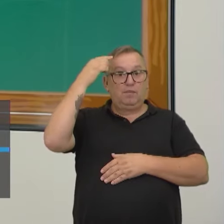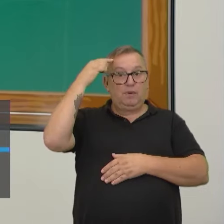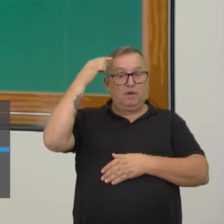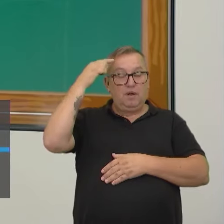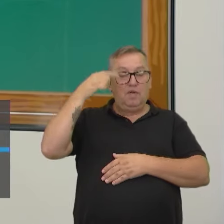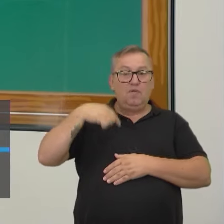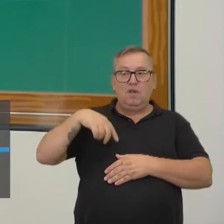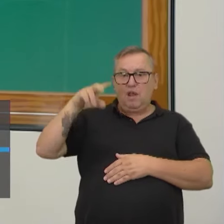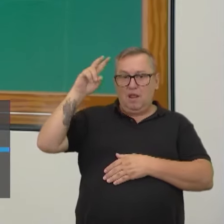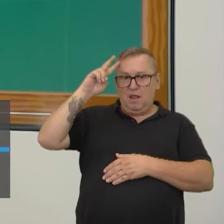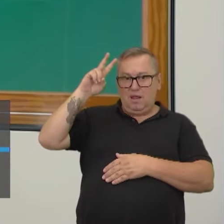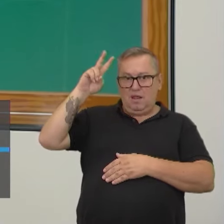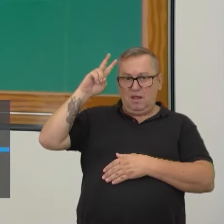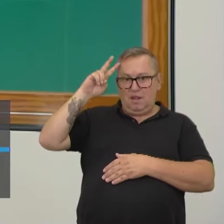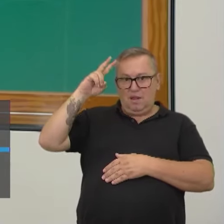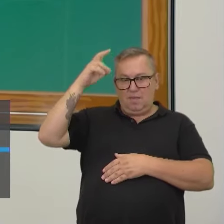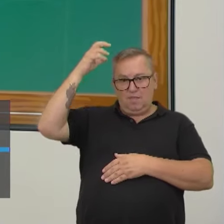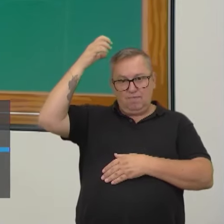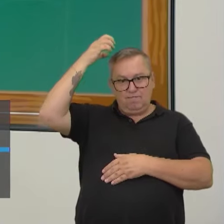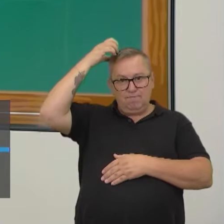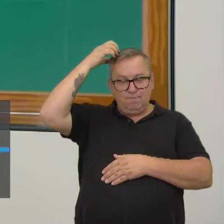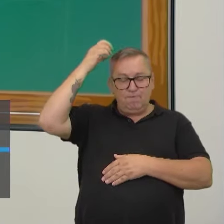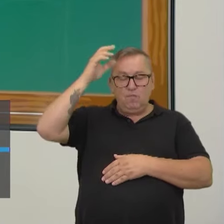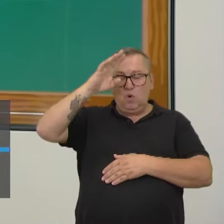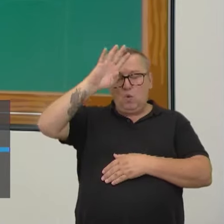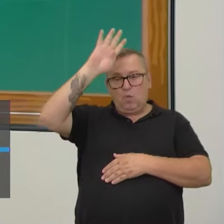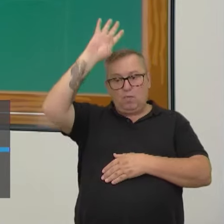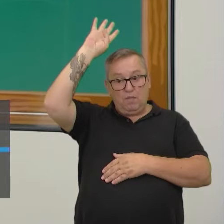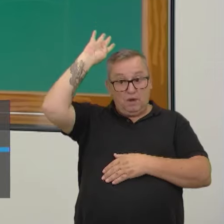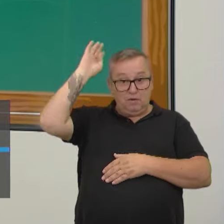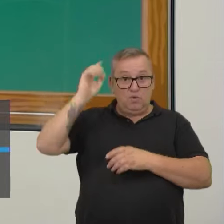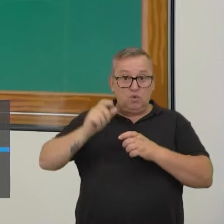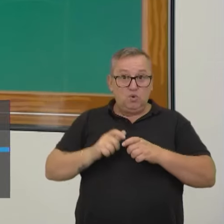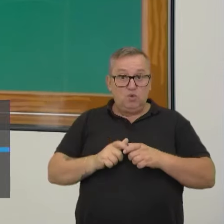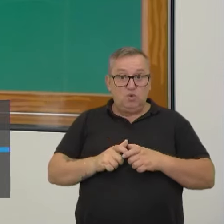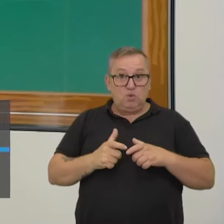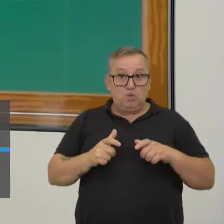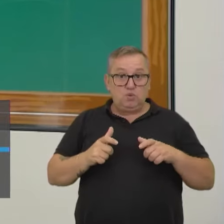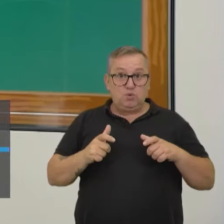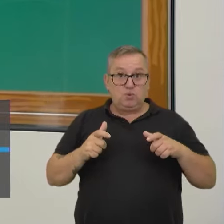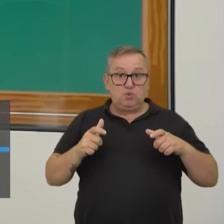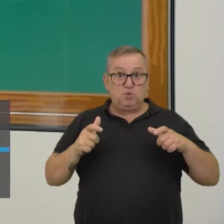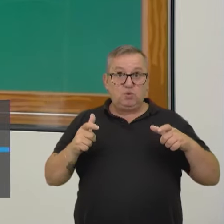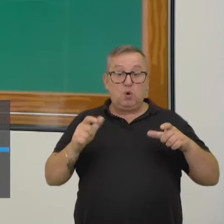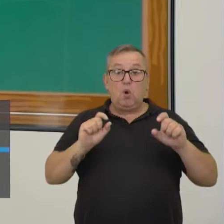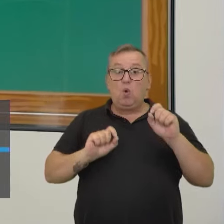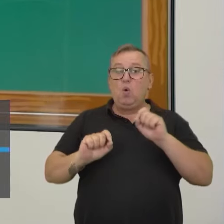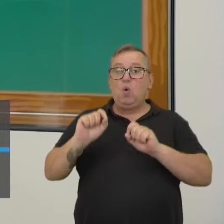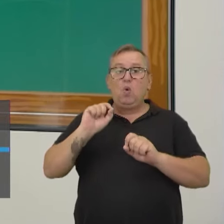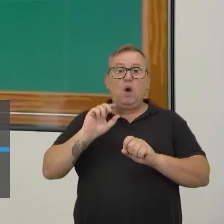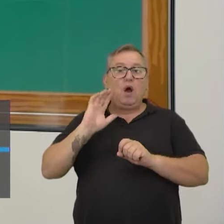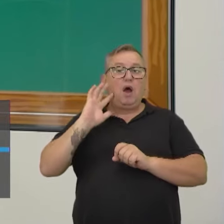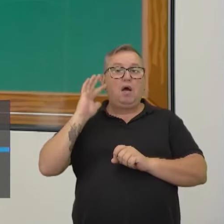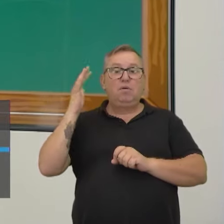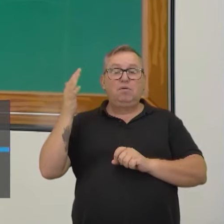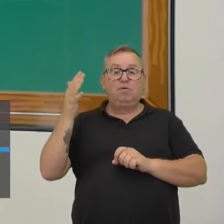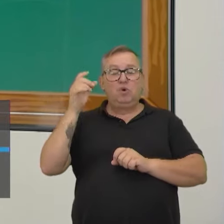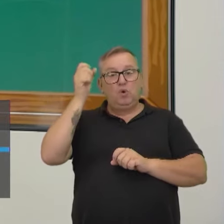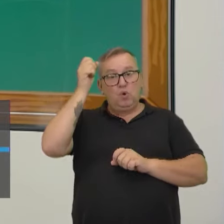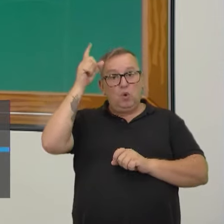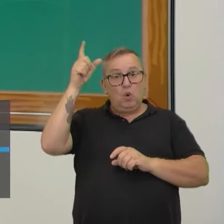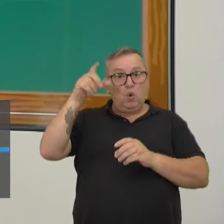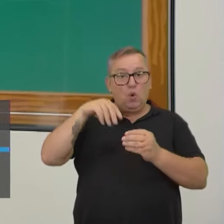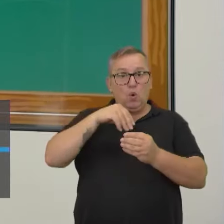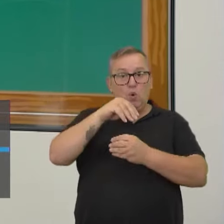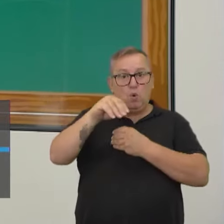se lembram que no Império Romano nós tivemos o Império crescendo e as culturas elas foram se misturando? Vocês se lembram disso? E vocês